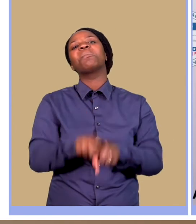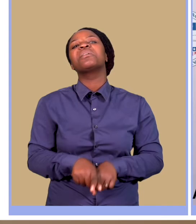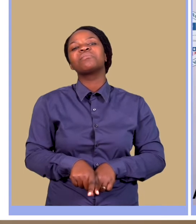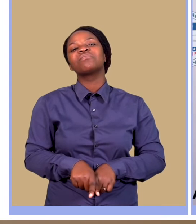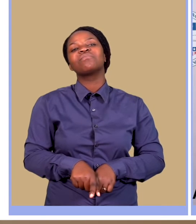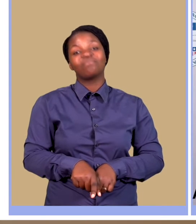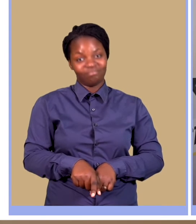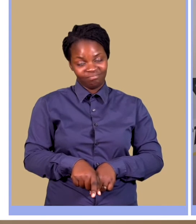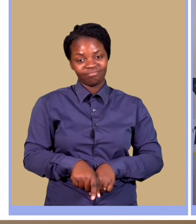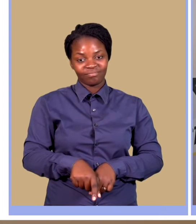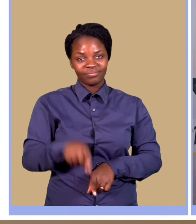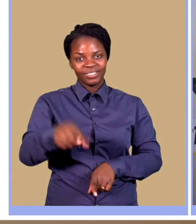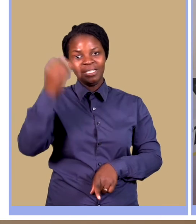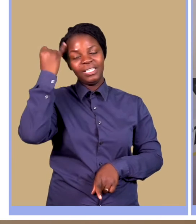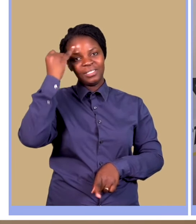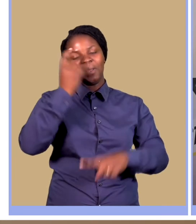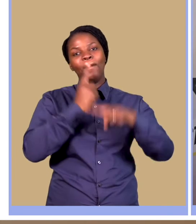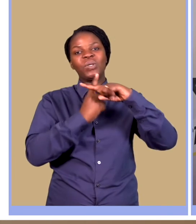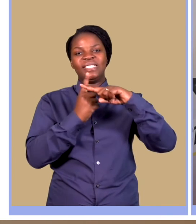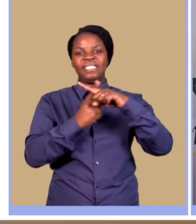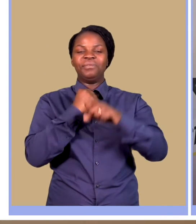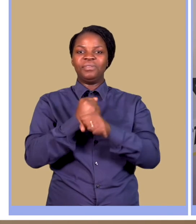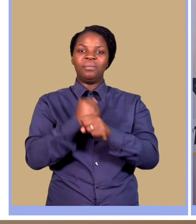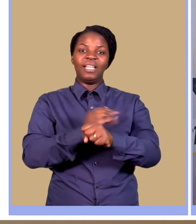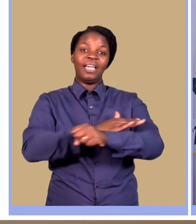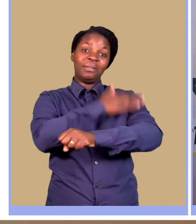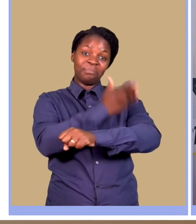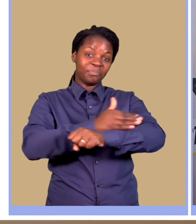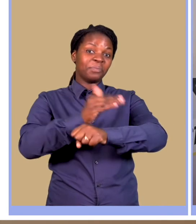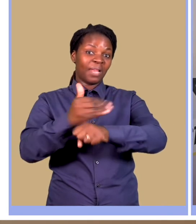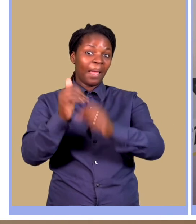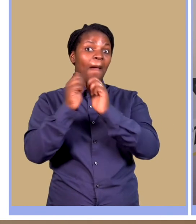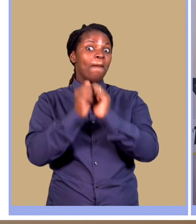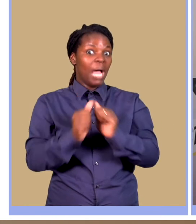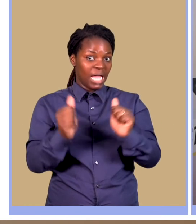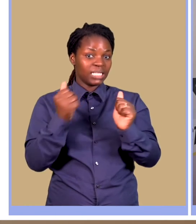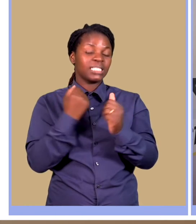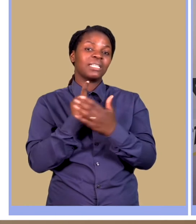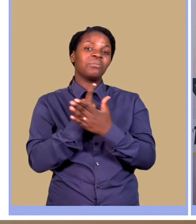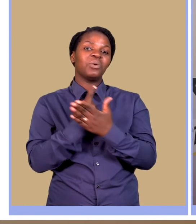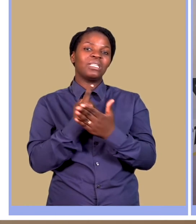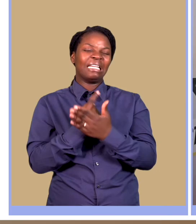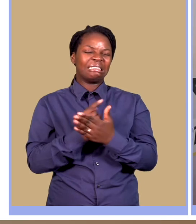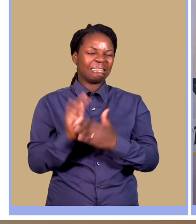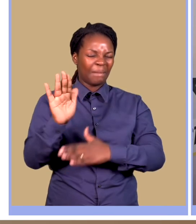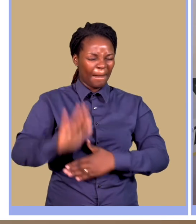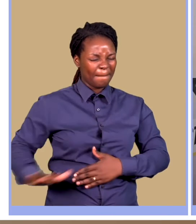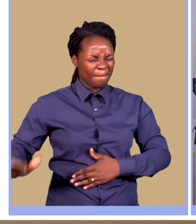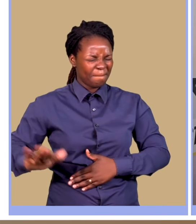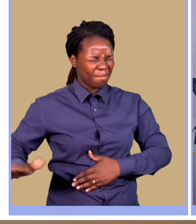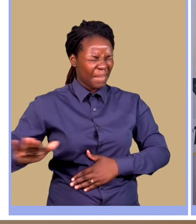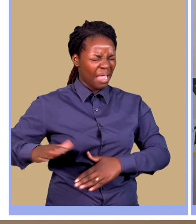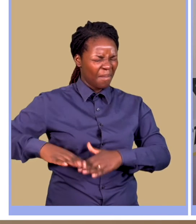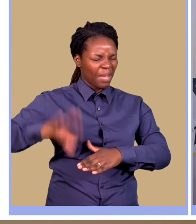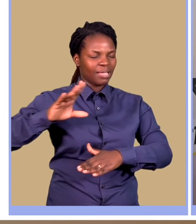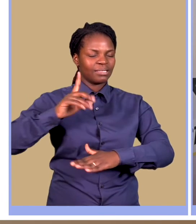mas deviam entrar muito mais para os bairros para sensibilizar as comunidades ou os